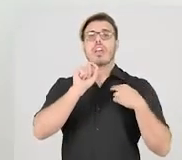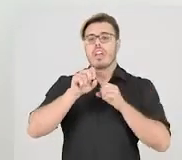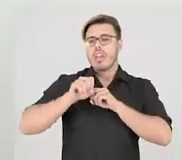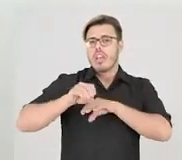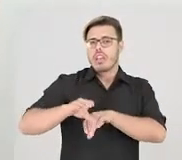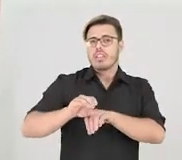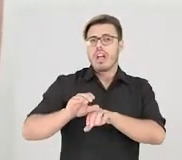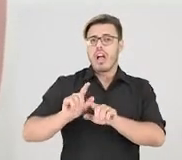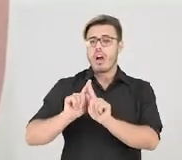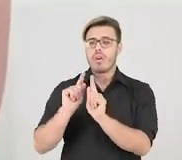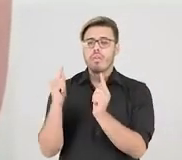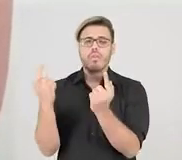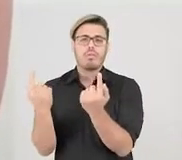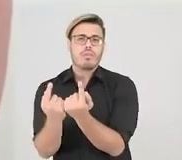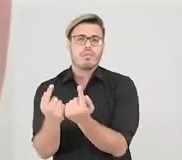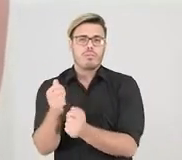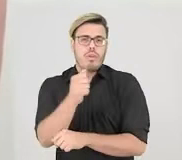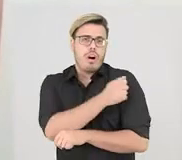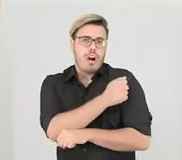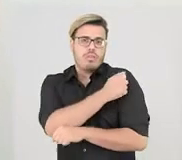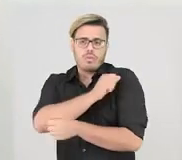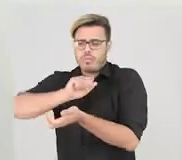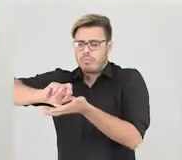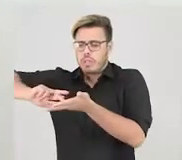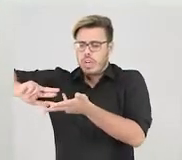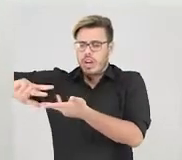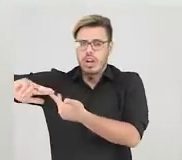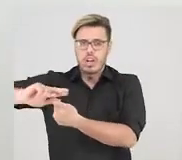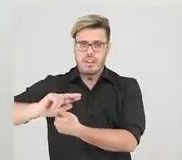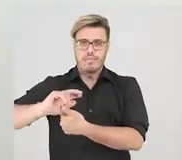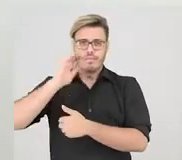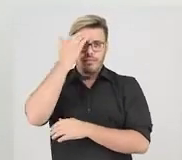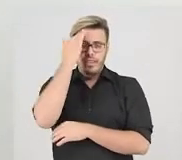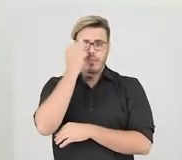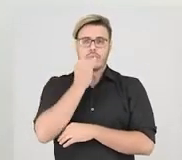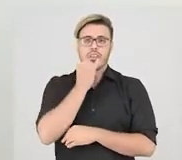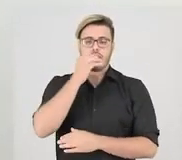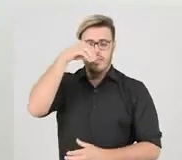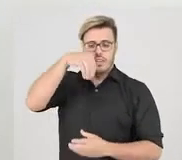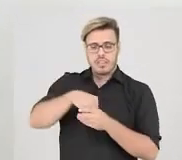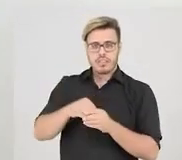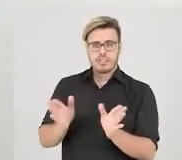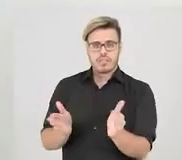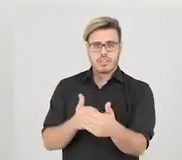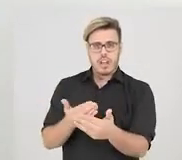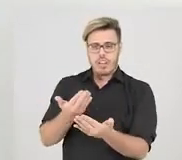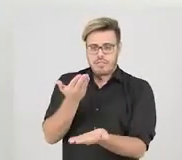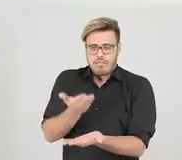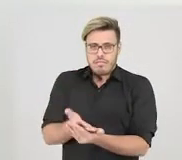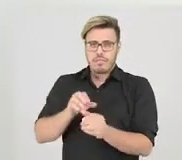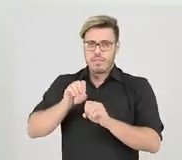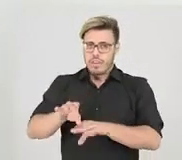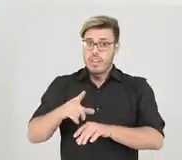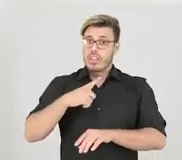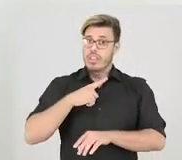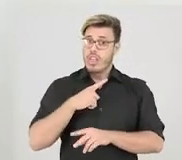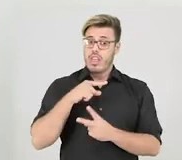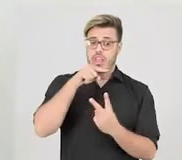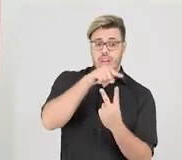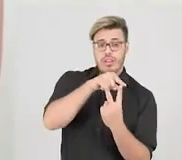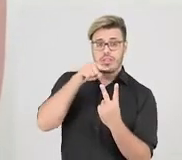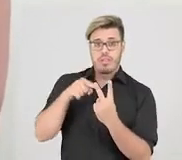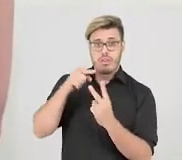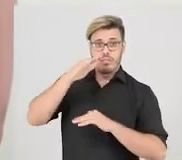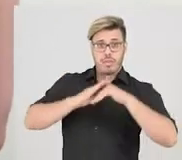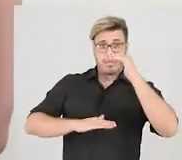grupo heterogêneo de estudantes. Nós não podemos conceber que numa sala de aula, onde tem dois especialistas, cada um na sua